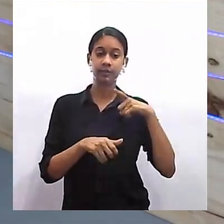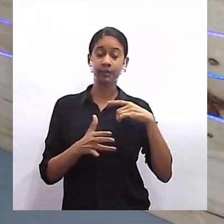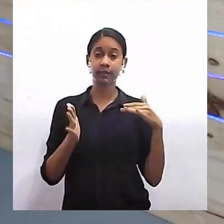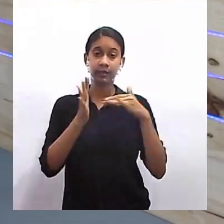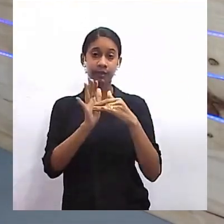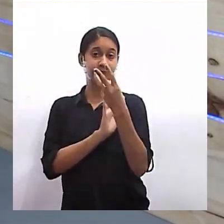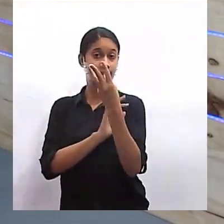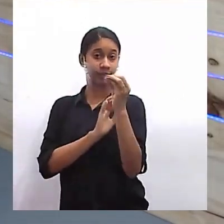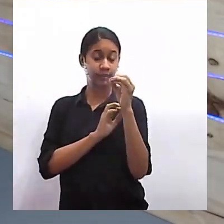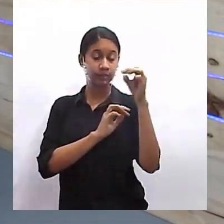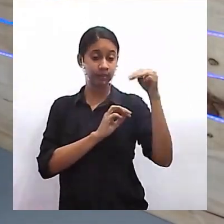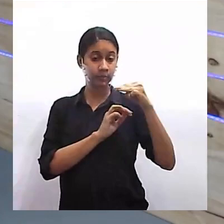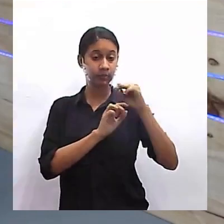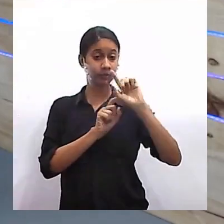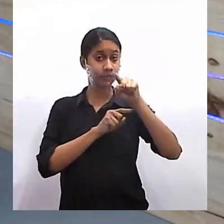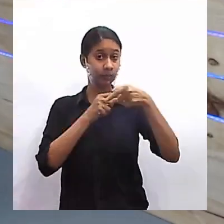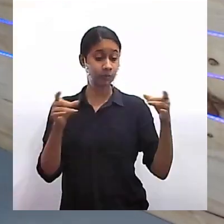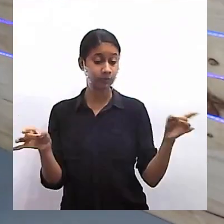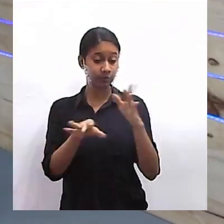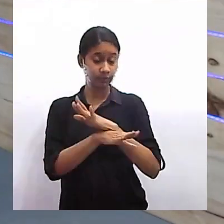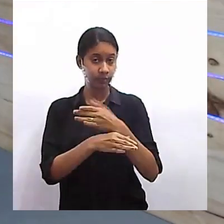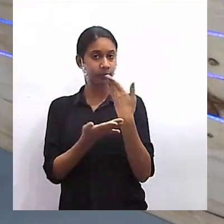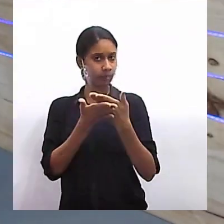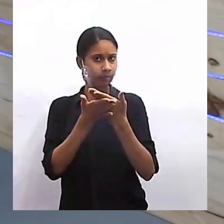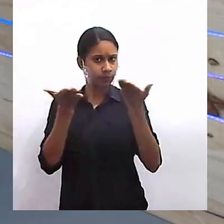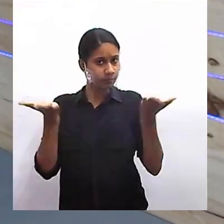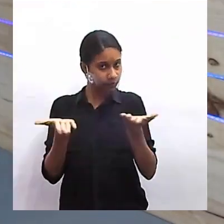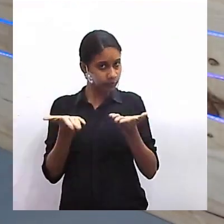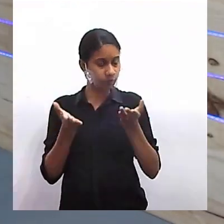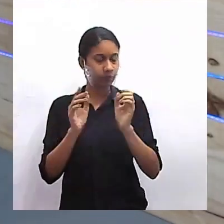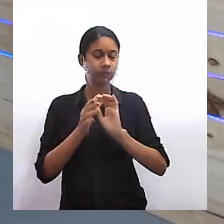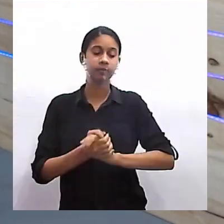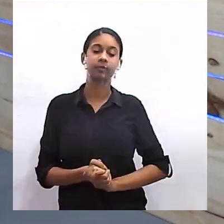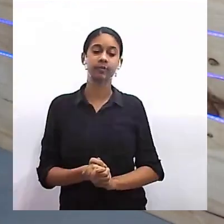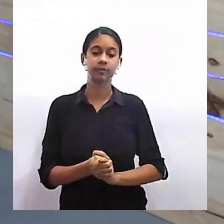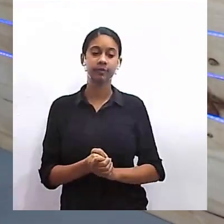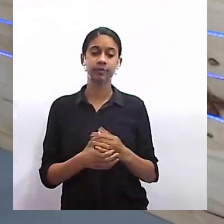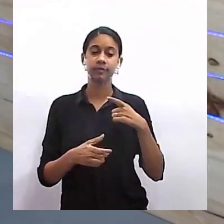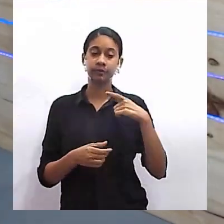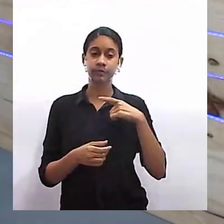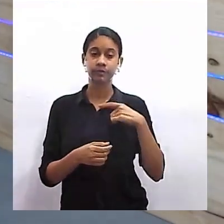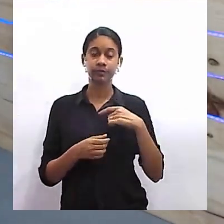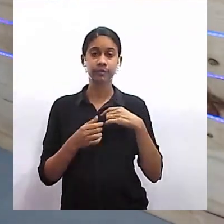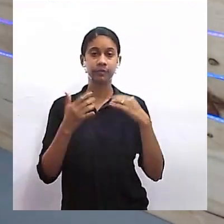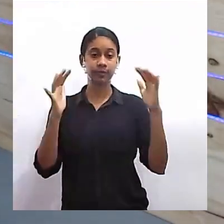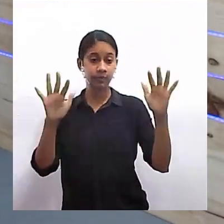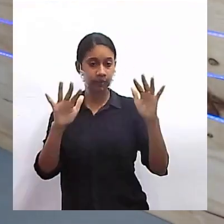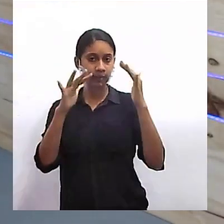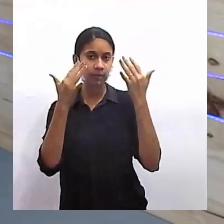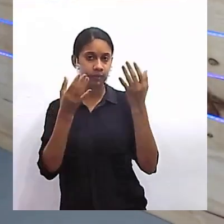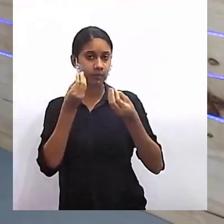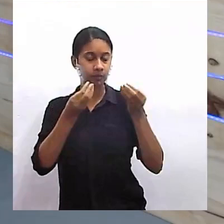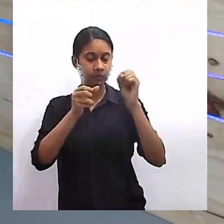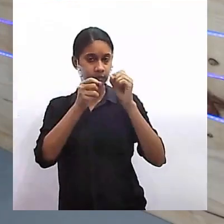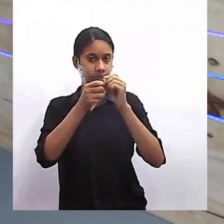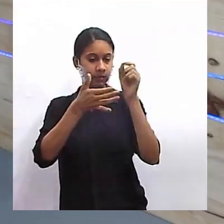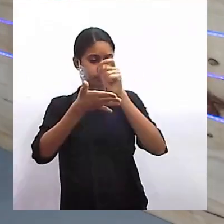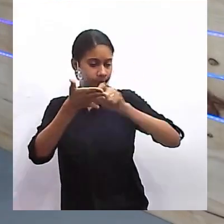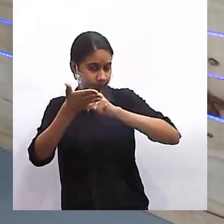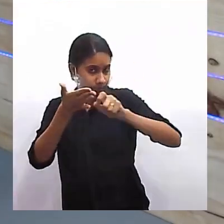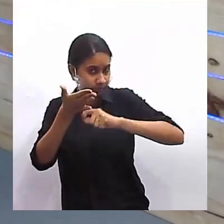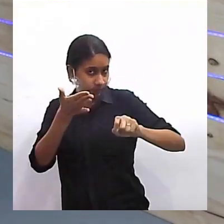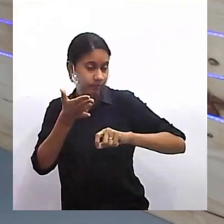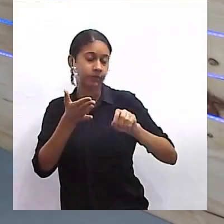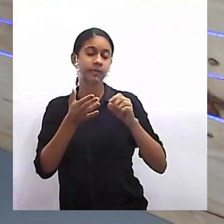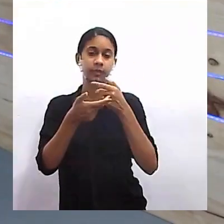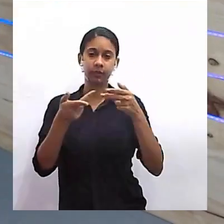minutos após o término da transmissão. E tenha muita atenção no preenchimento do formulário. Qualquer informação errada